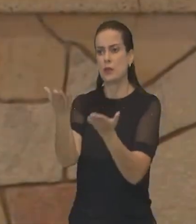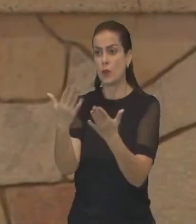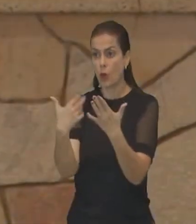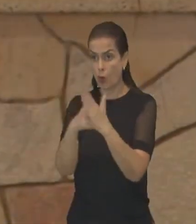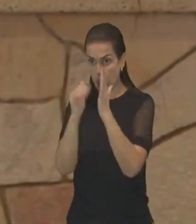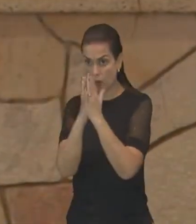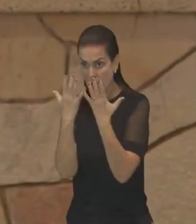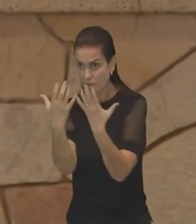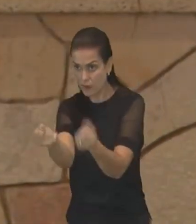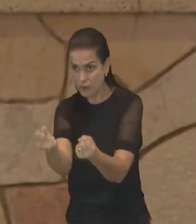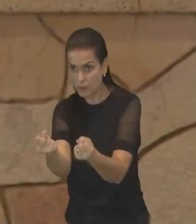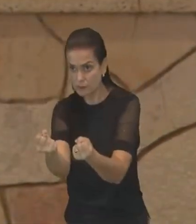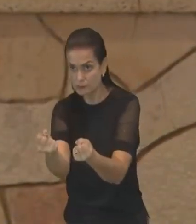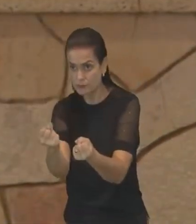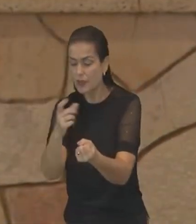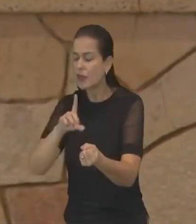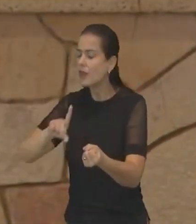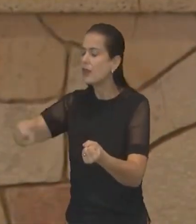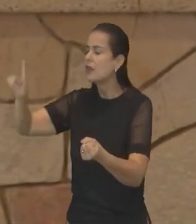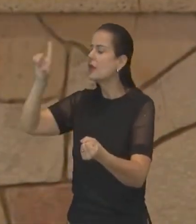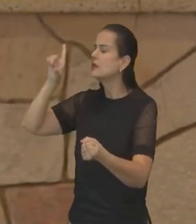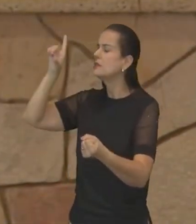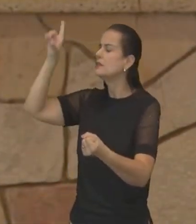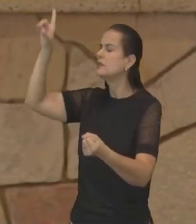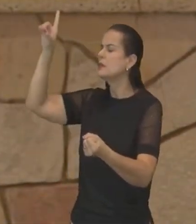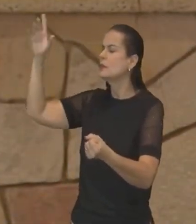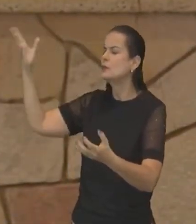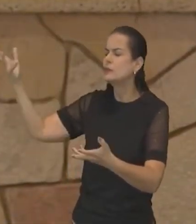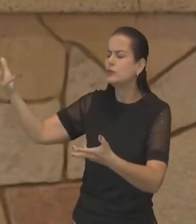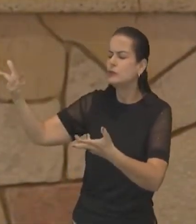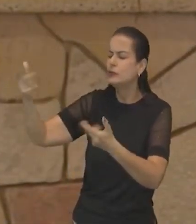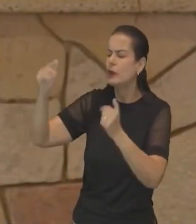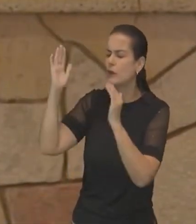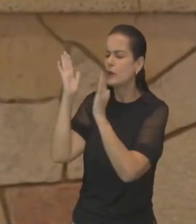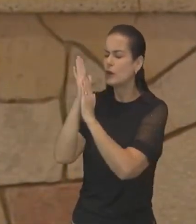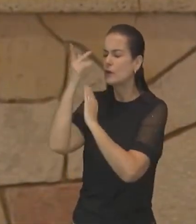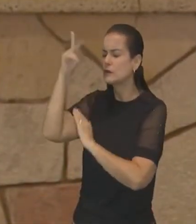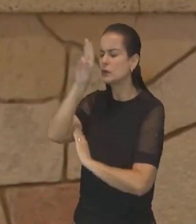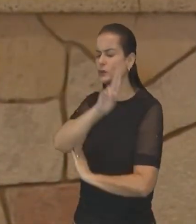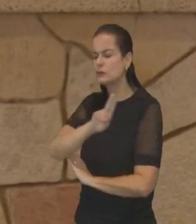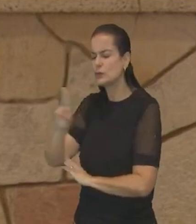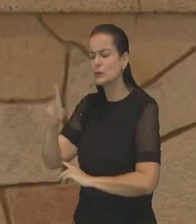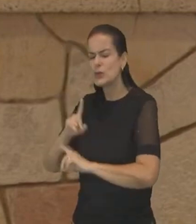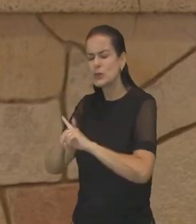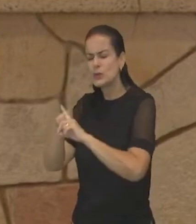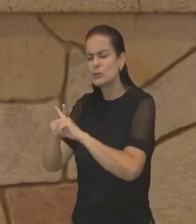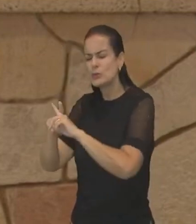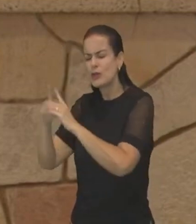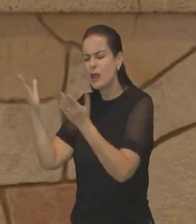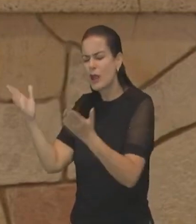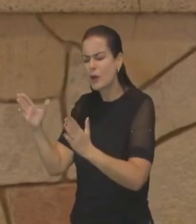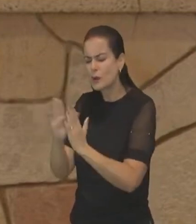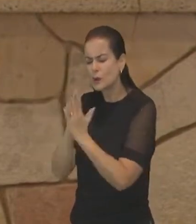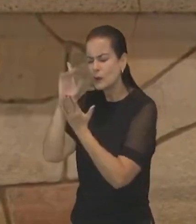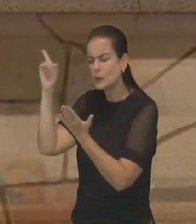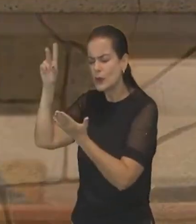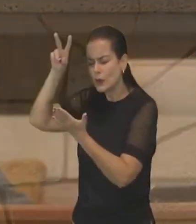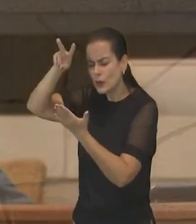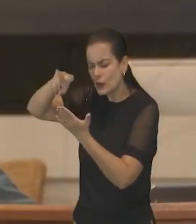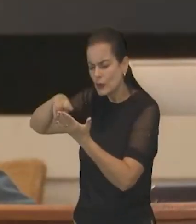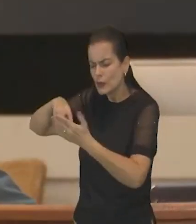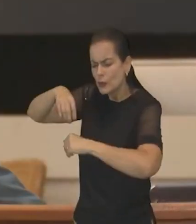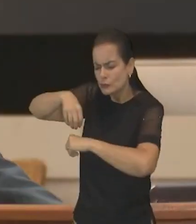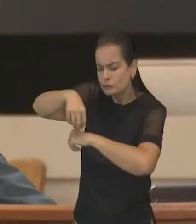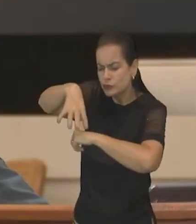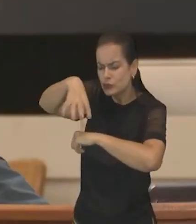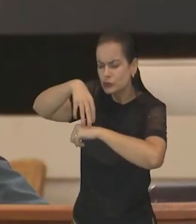Oremos. Deus Altíssimo, louvamos o Teu nome, porque a Tua palavra está diante do Teu povo.